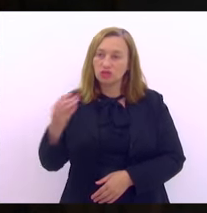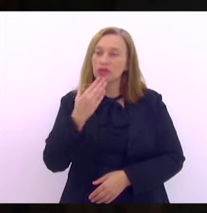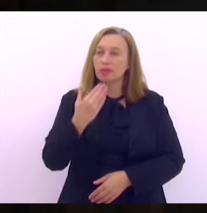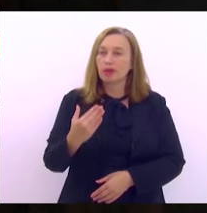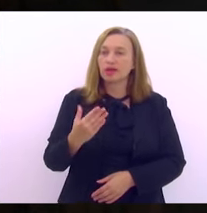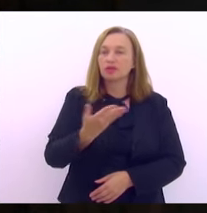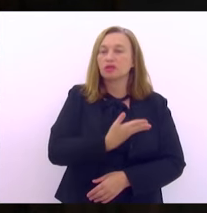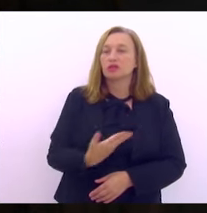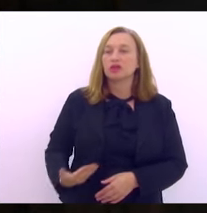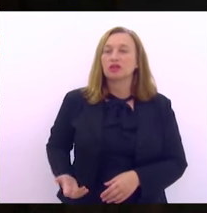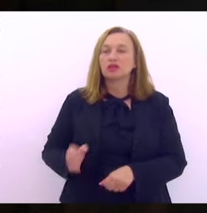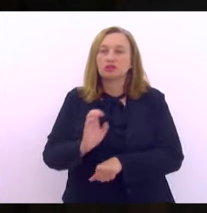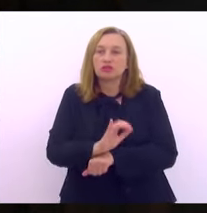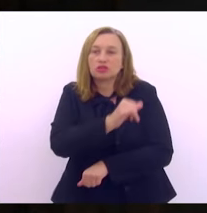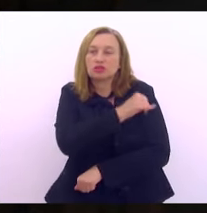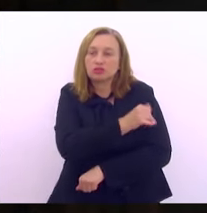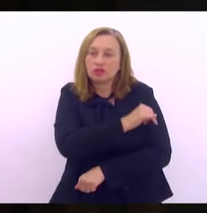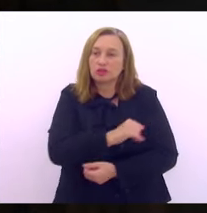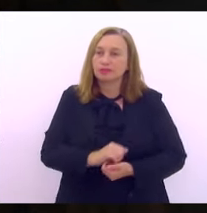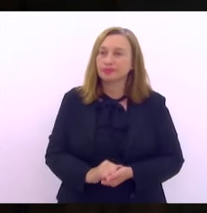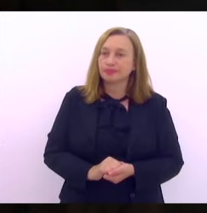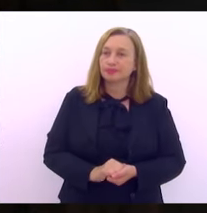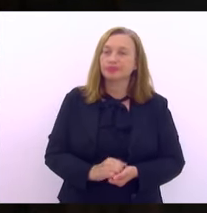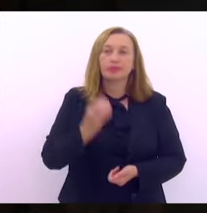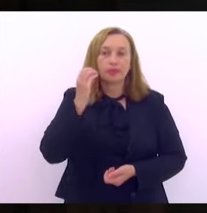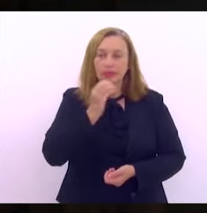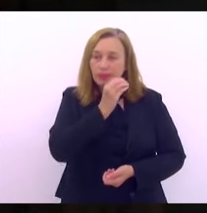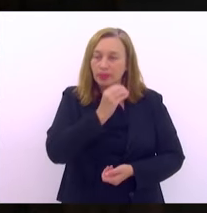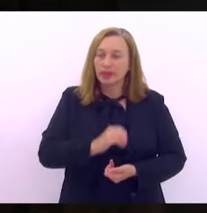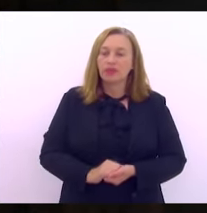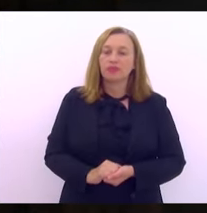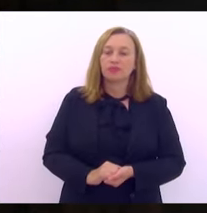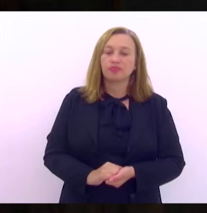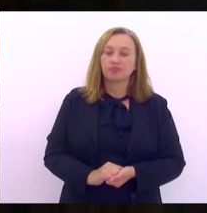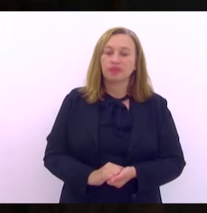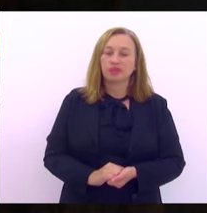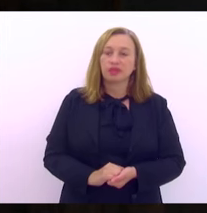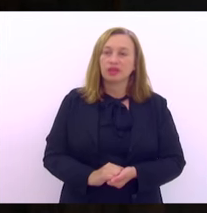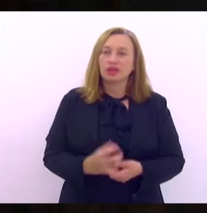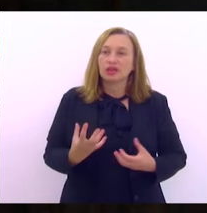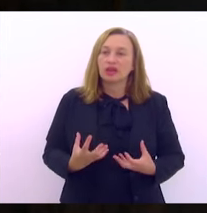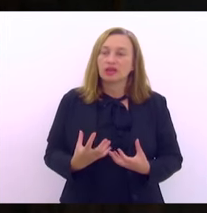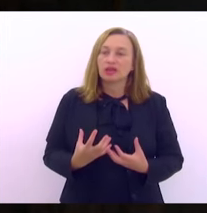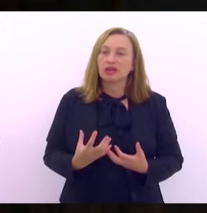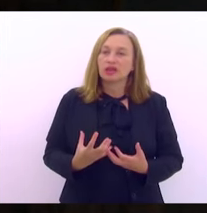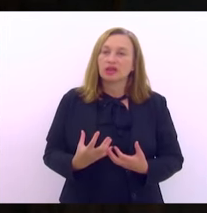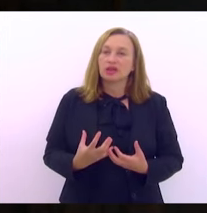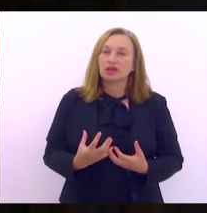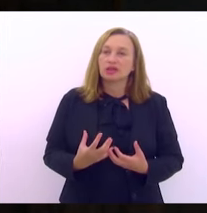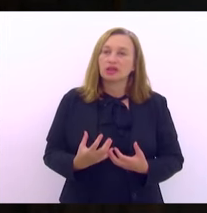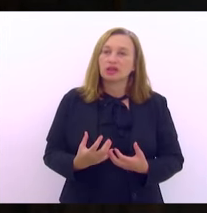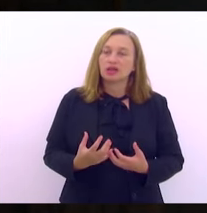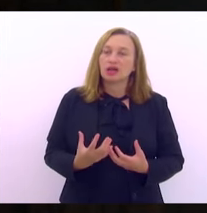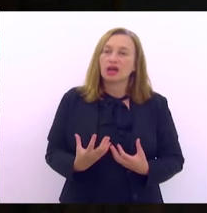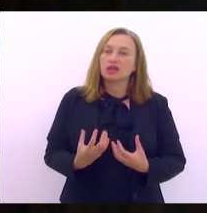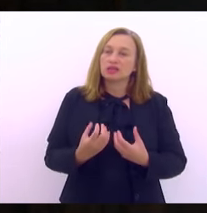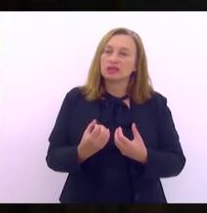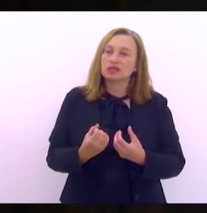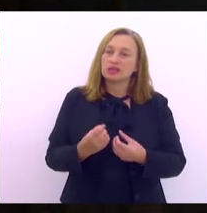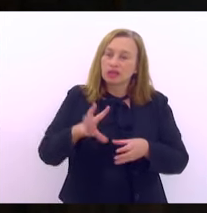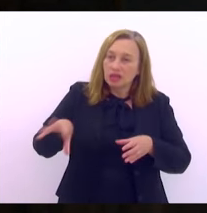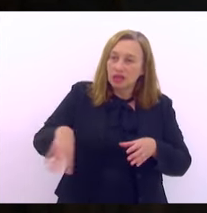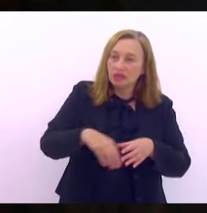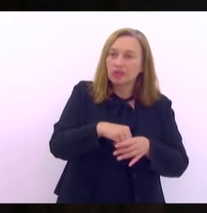ao excelentíssimo senhor governador do estado do Rio de Janeiro, Cláudio Castro, que adote as providências necessárias para